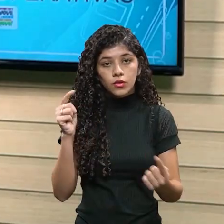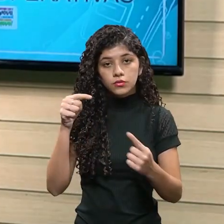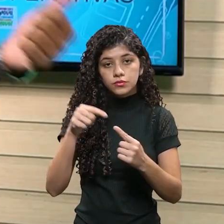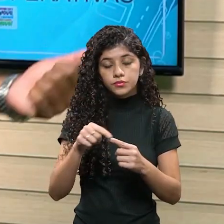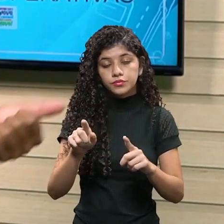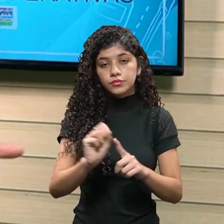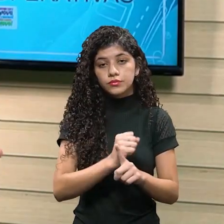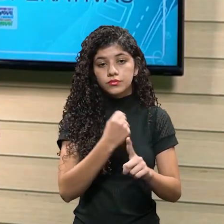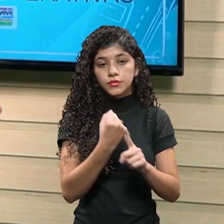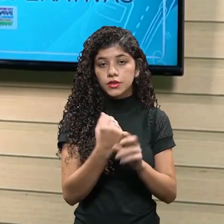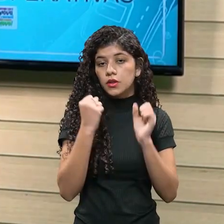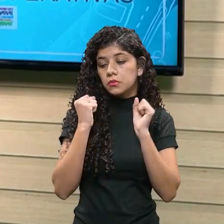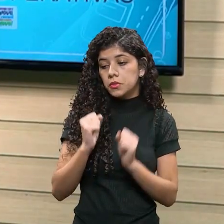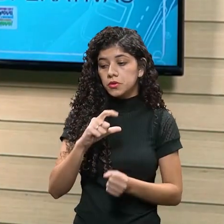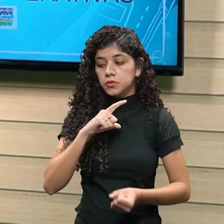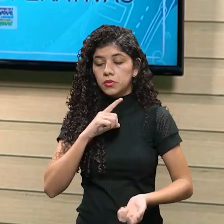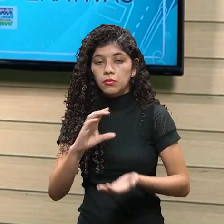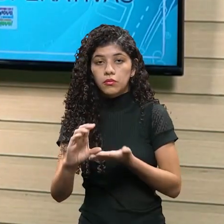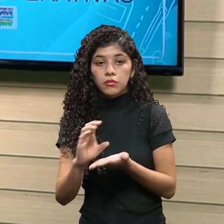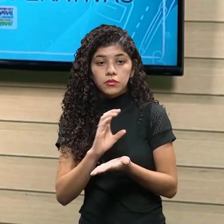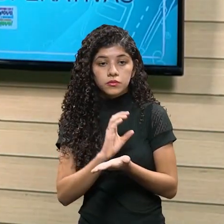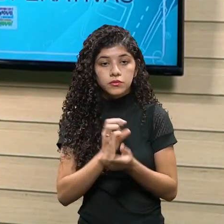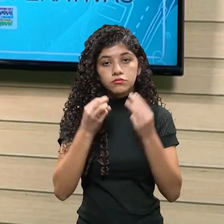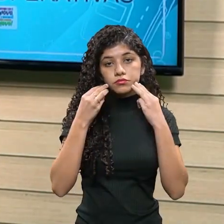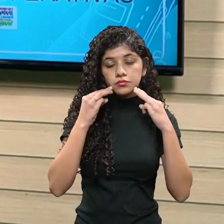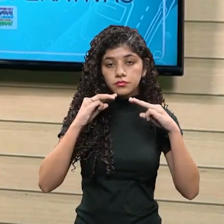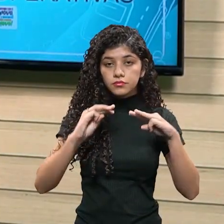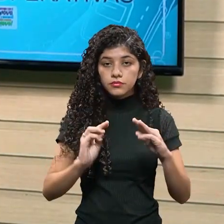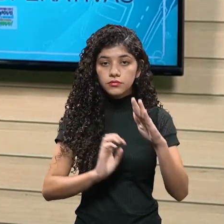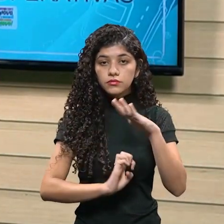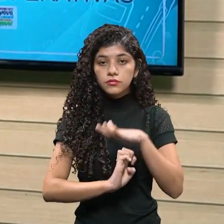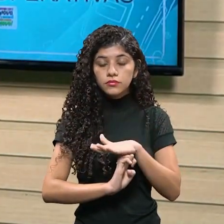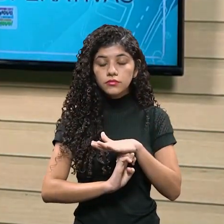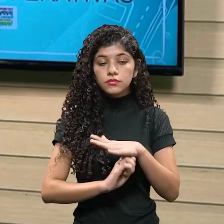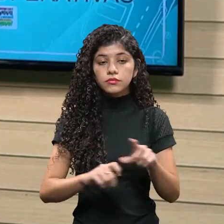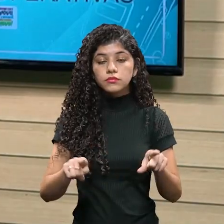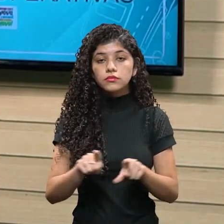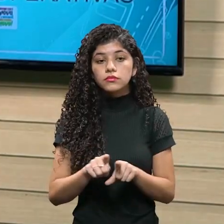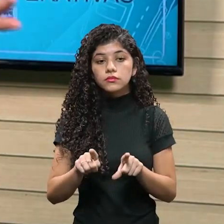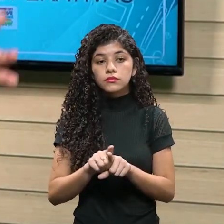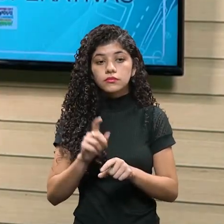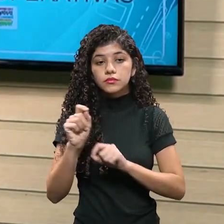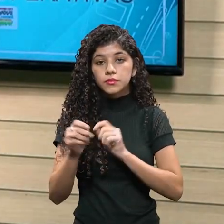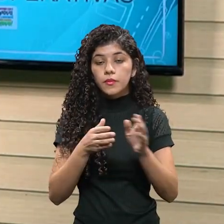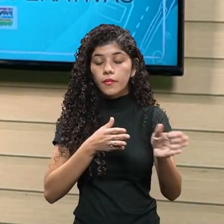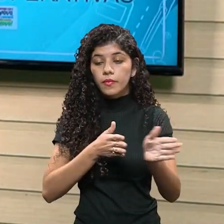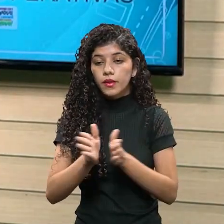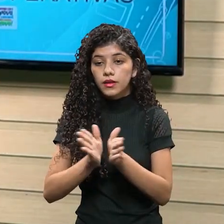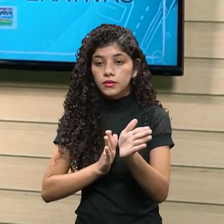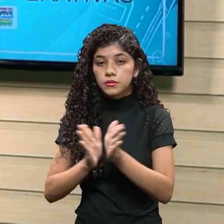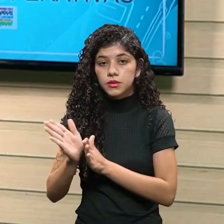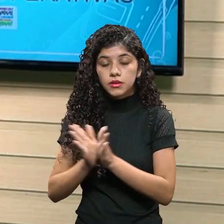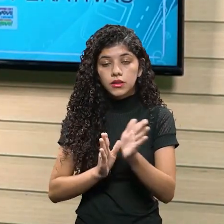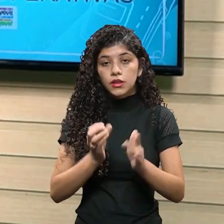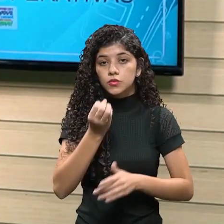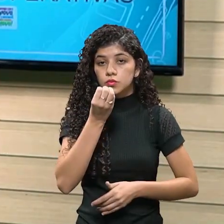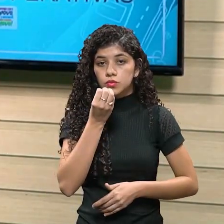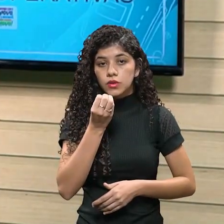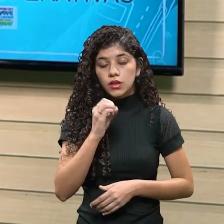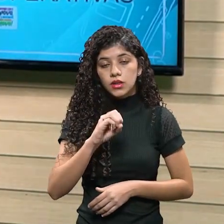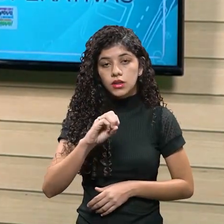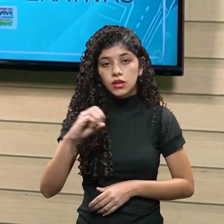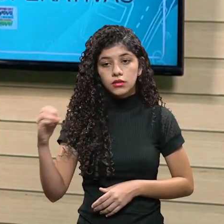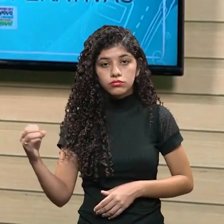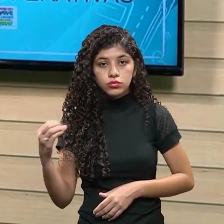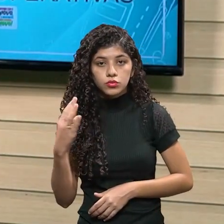cooperado ele pode se beneficiar do serviço de marketing de uma cooperativa, de acessibilidade a novos fornecedores,